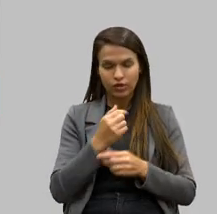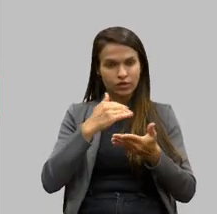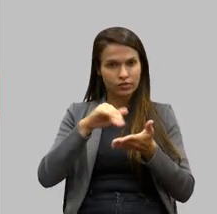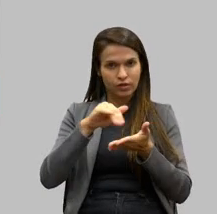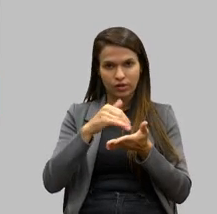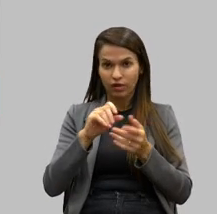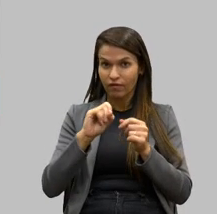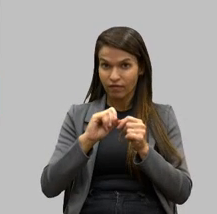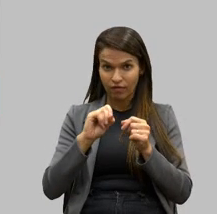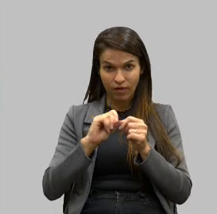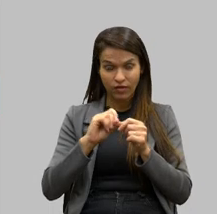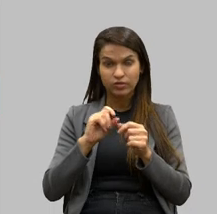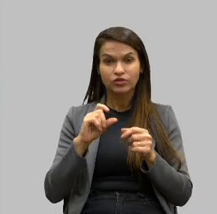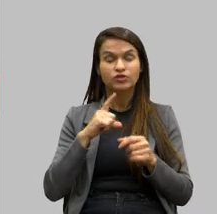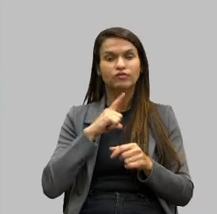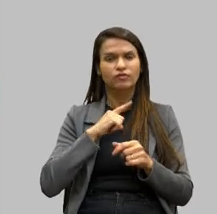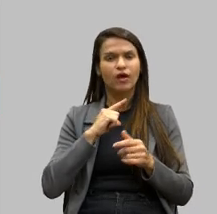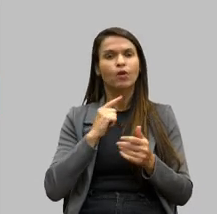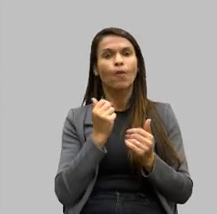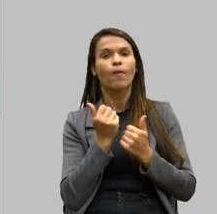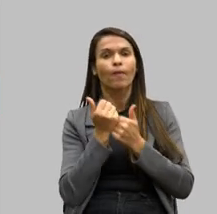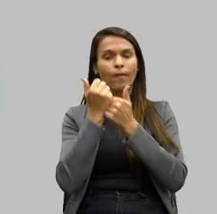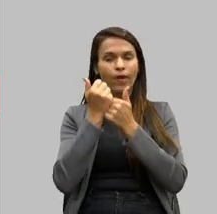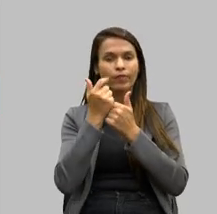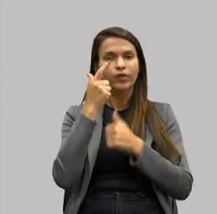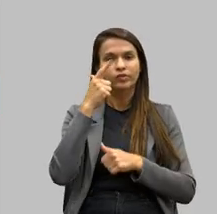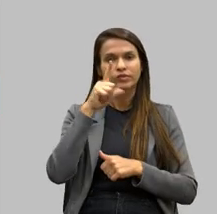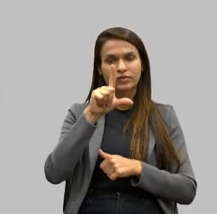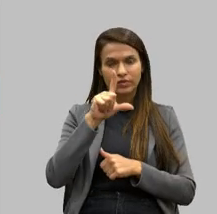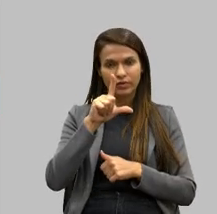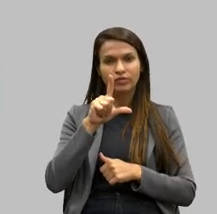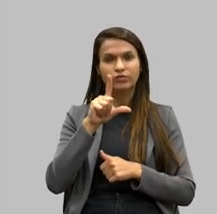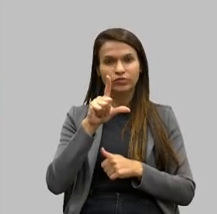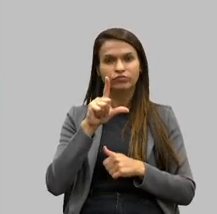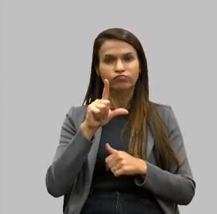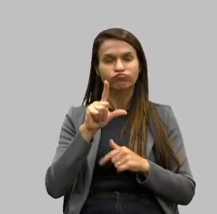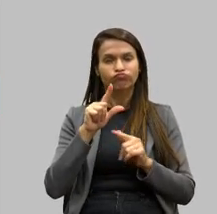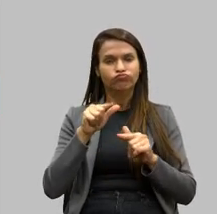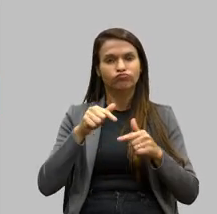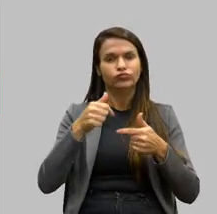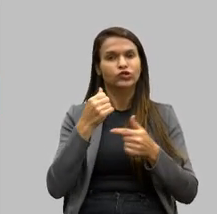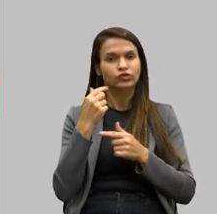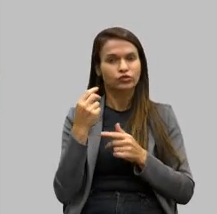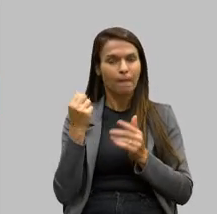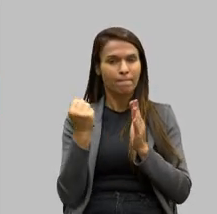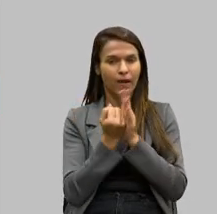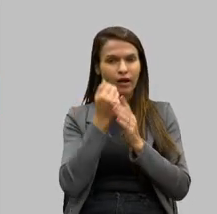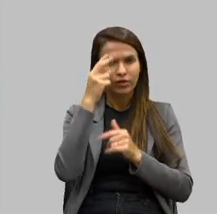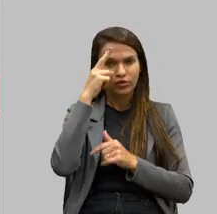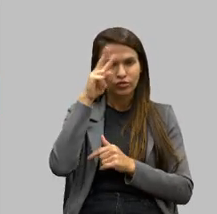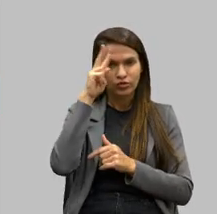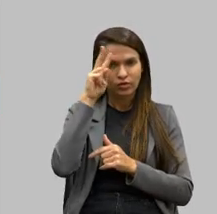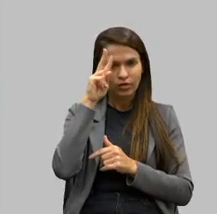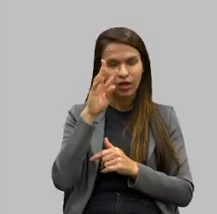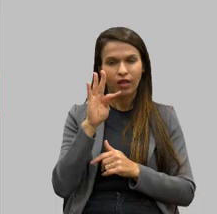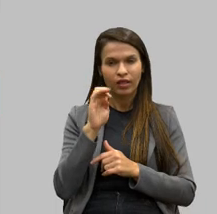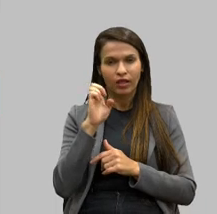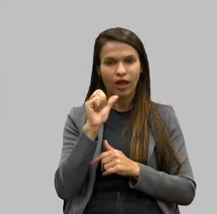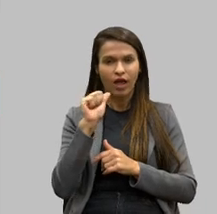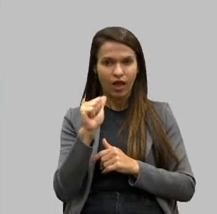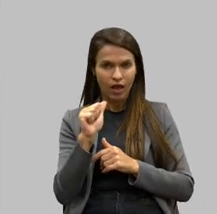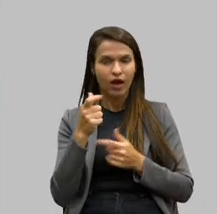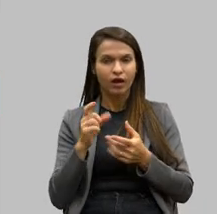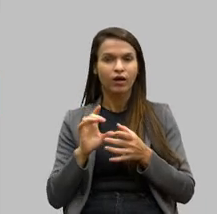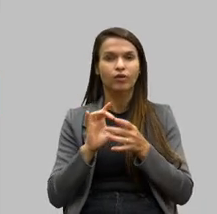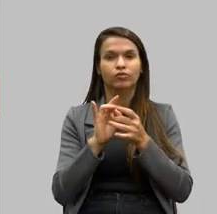faz. Nós tivemos um grande apoio para conseguirmos esse feito histórico que é a EMATÉ, uma grande parceira em 800